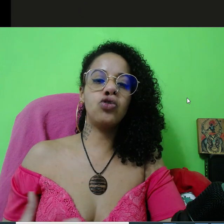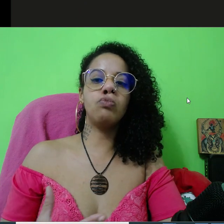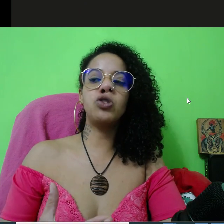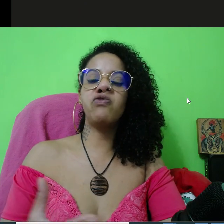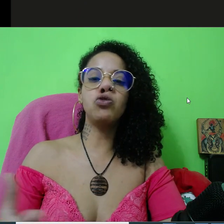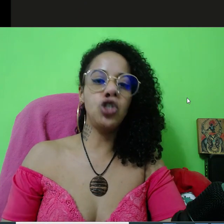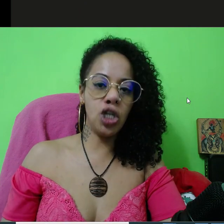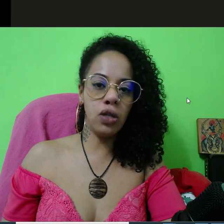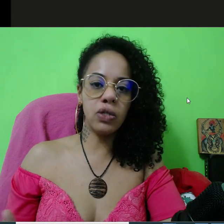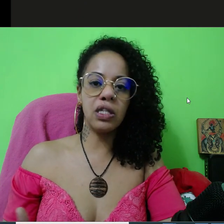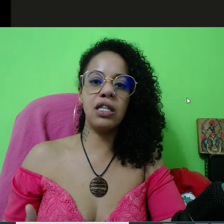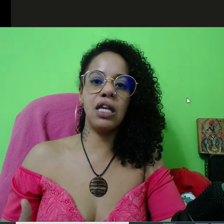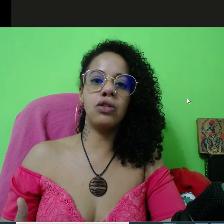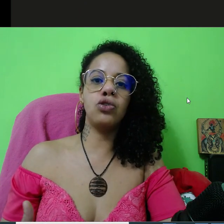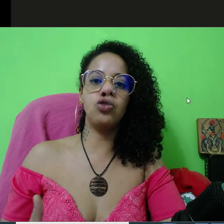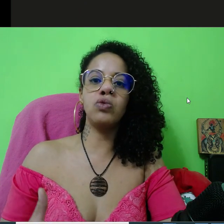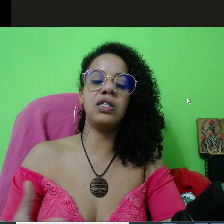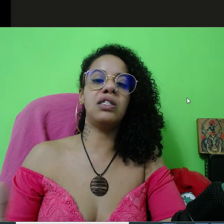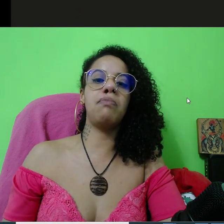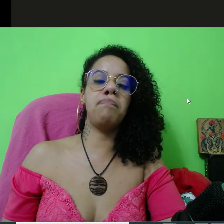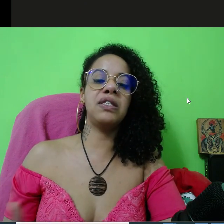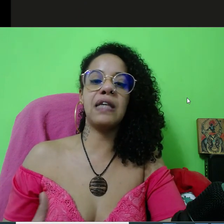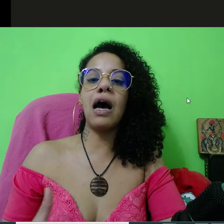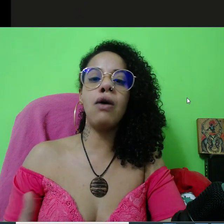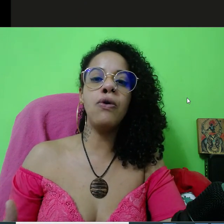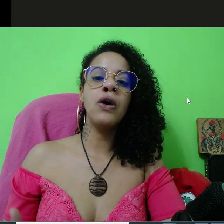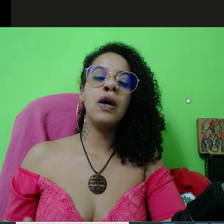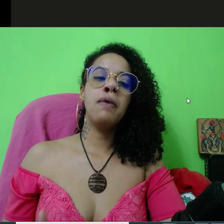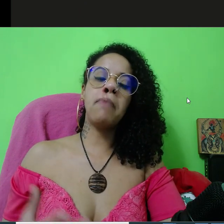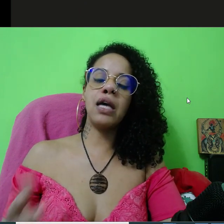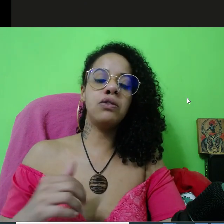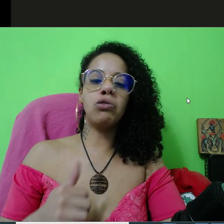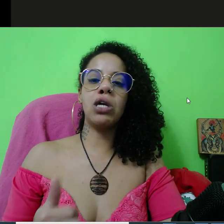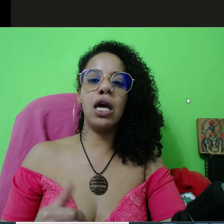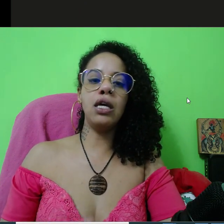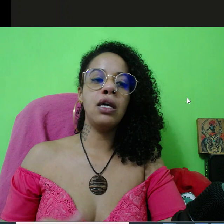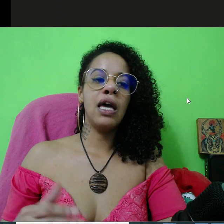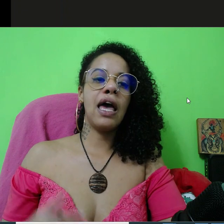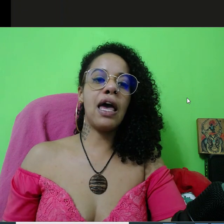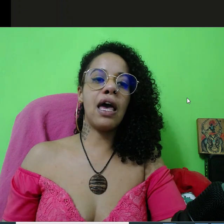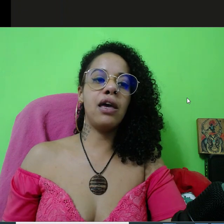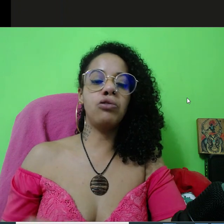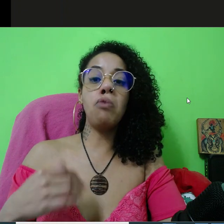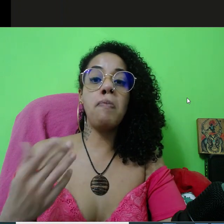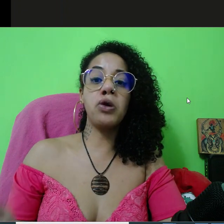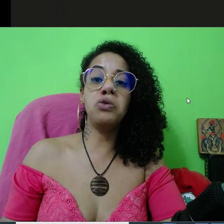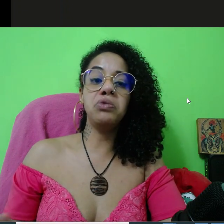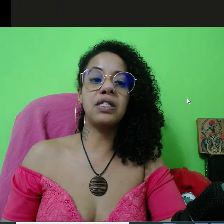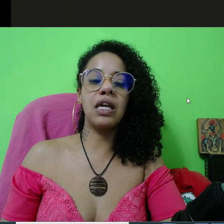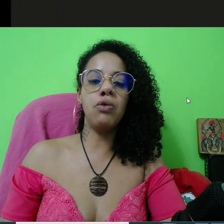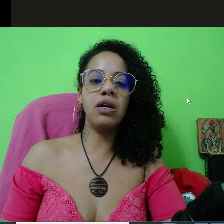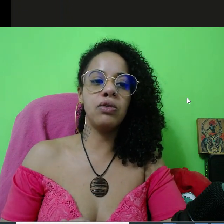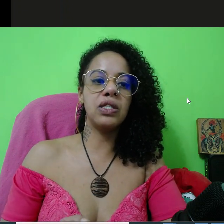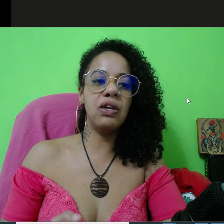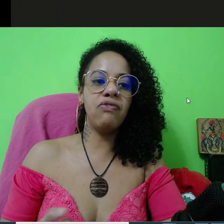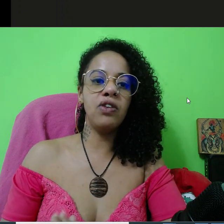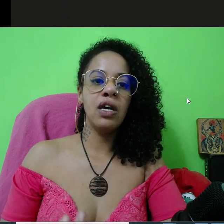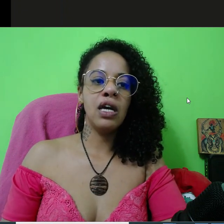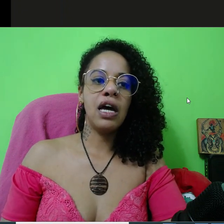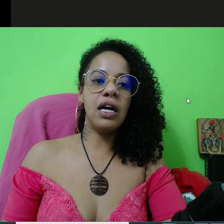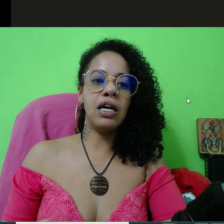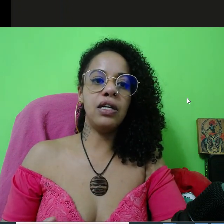todos somos fudidos né dentro de um sistema bizarro mas ok É eu não me pronuncio